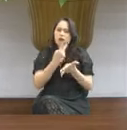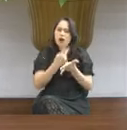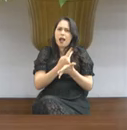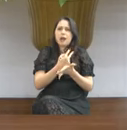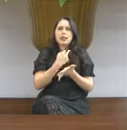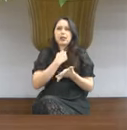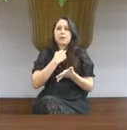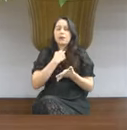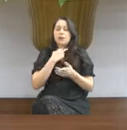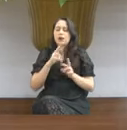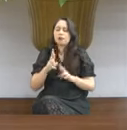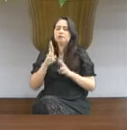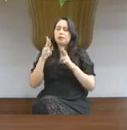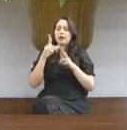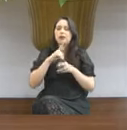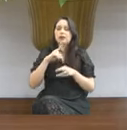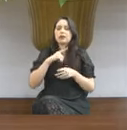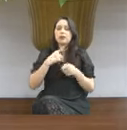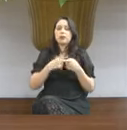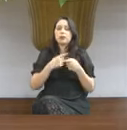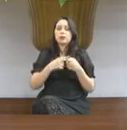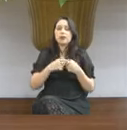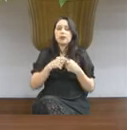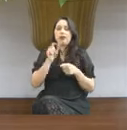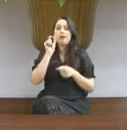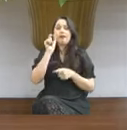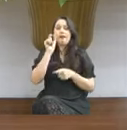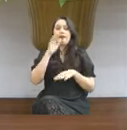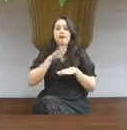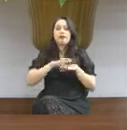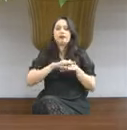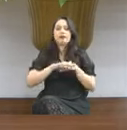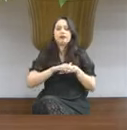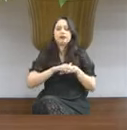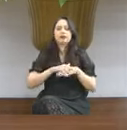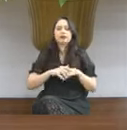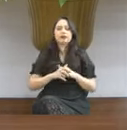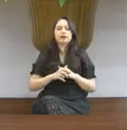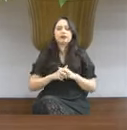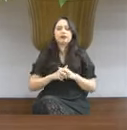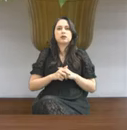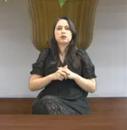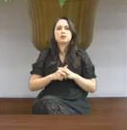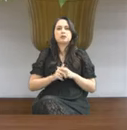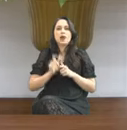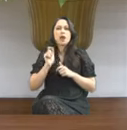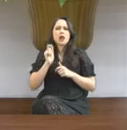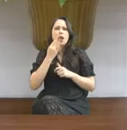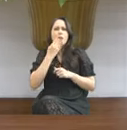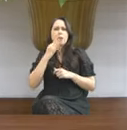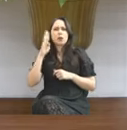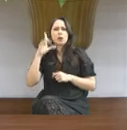quem fez, puxa vida. Quem tem promessa aqui?